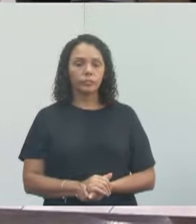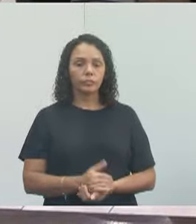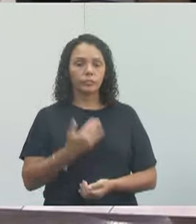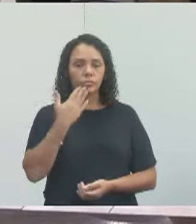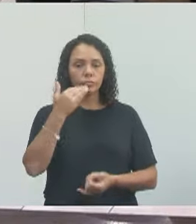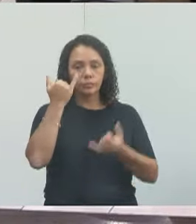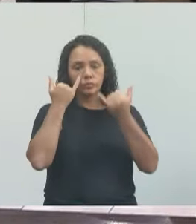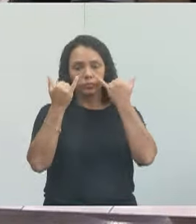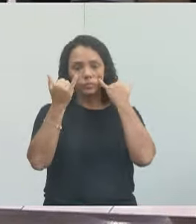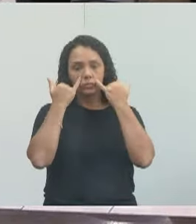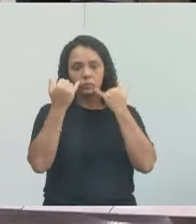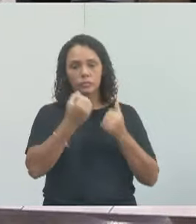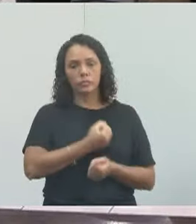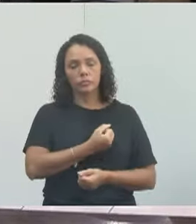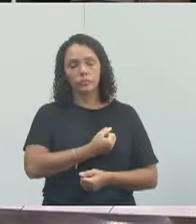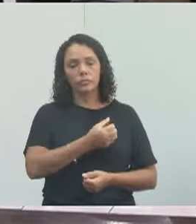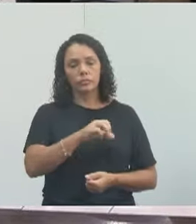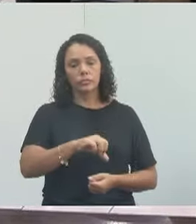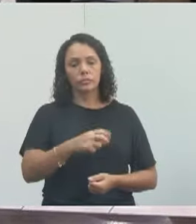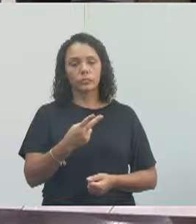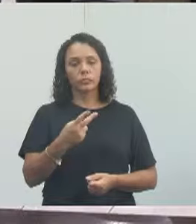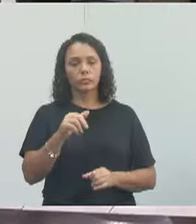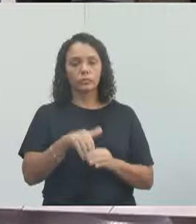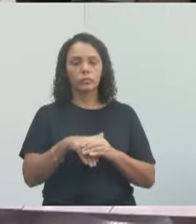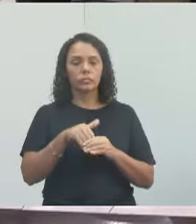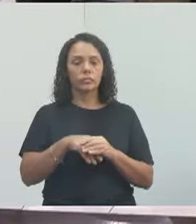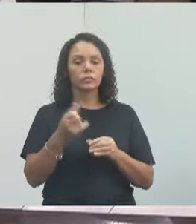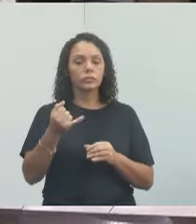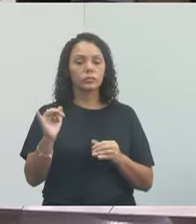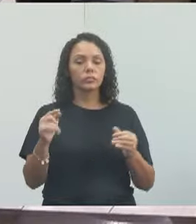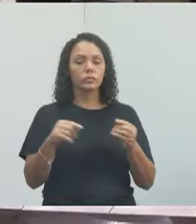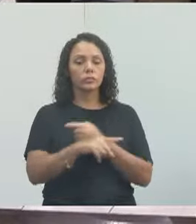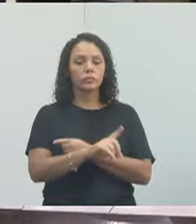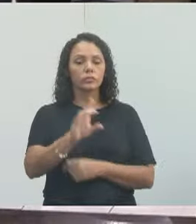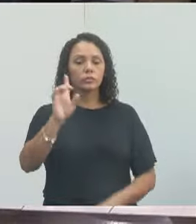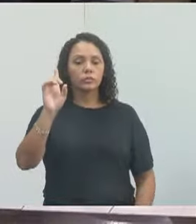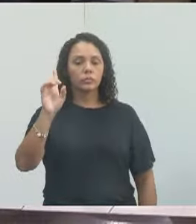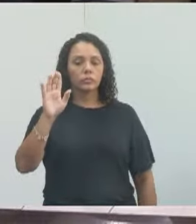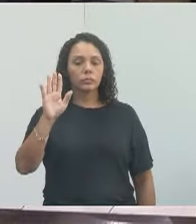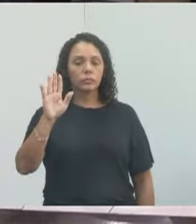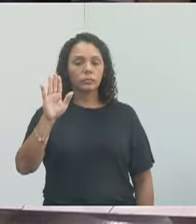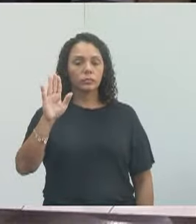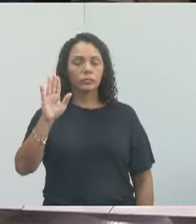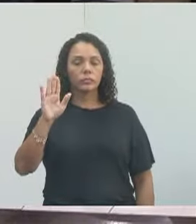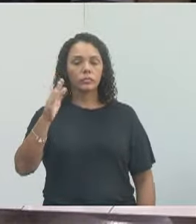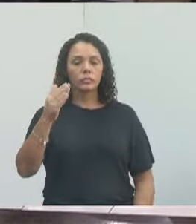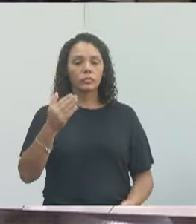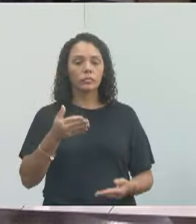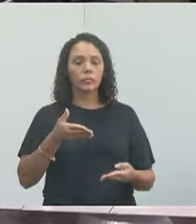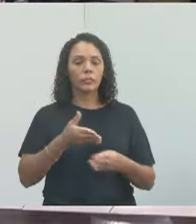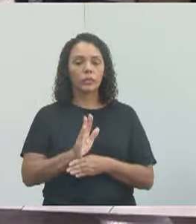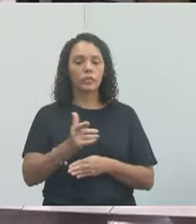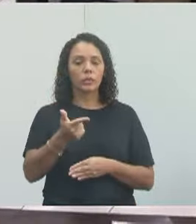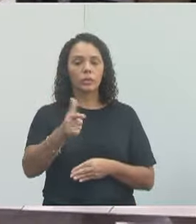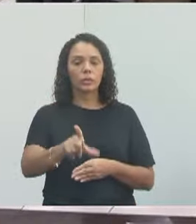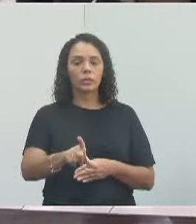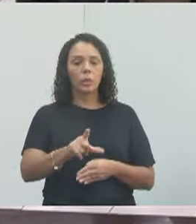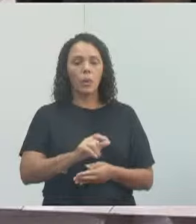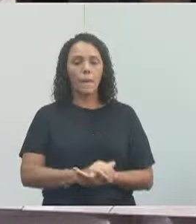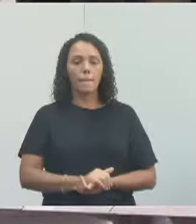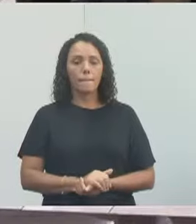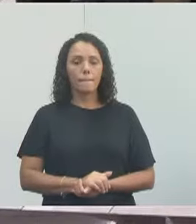pedido informações número 92 em votação os que forem contrários se manifestem levantando o braço pedido de informações aprovado próximo pedido